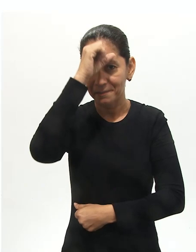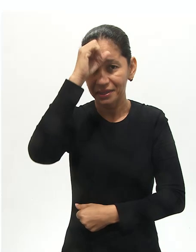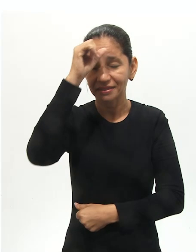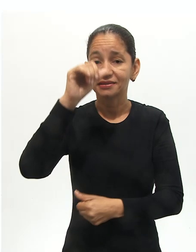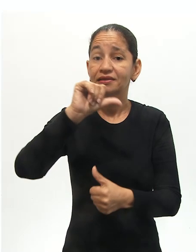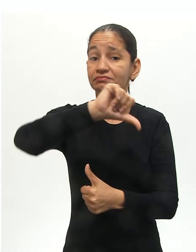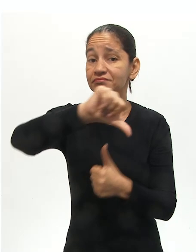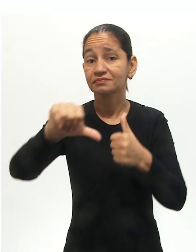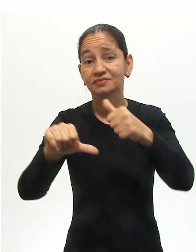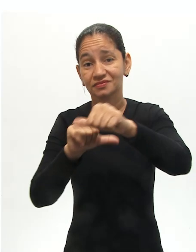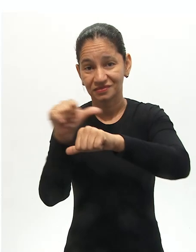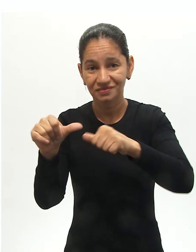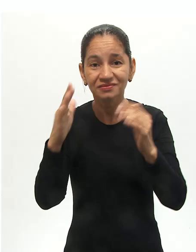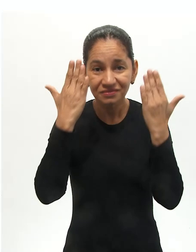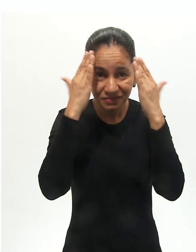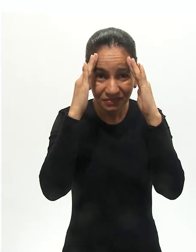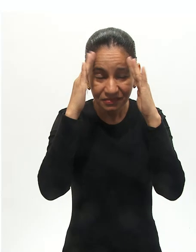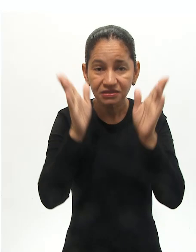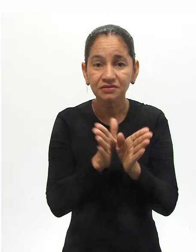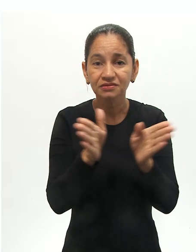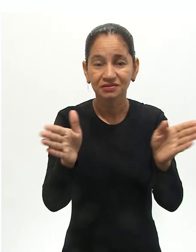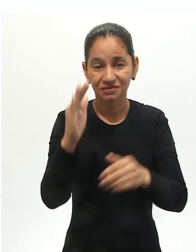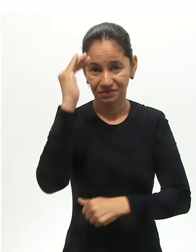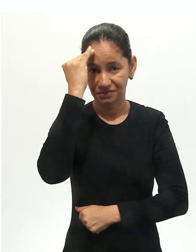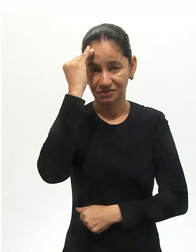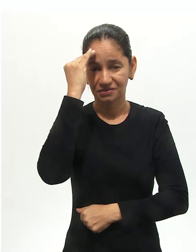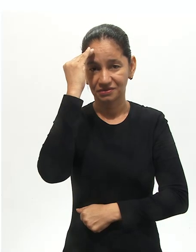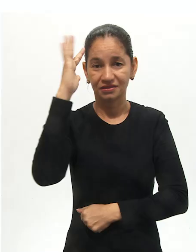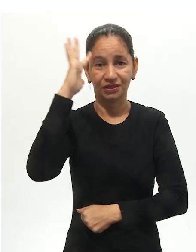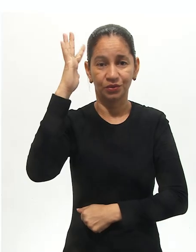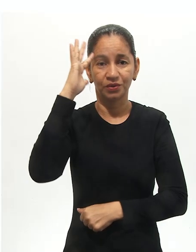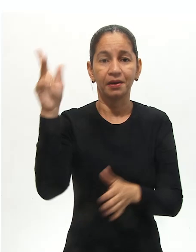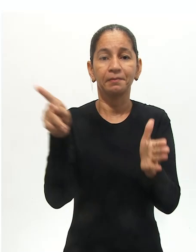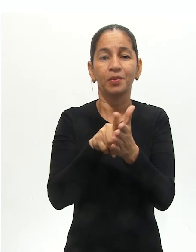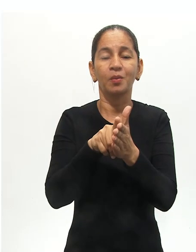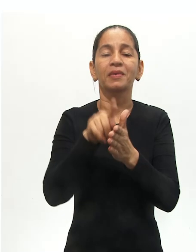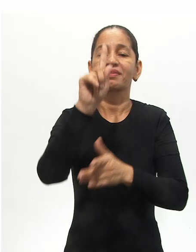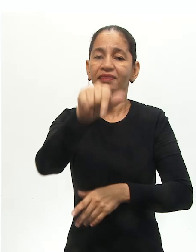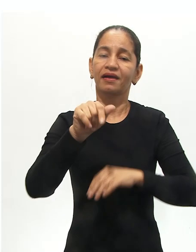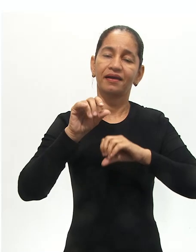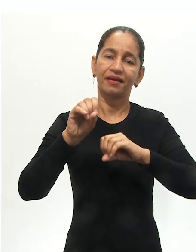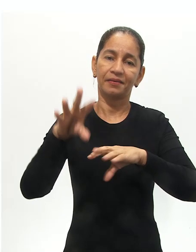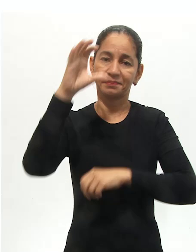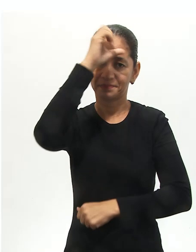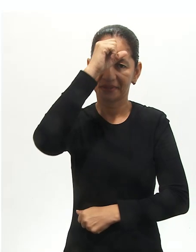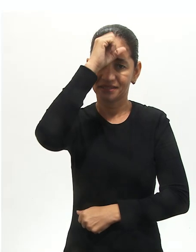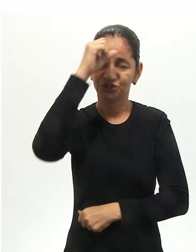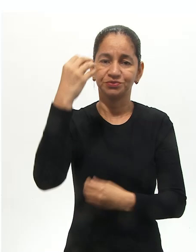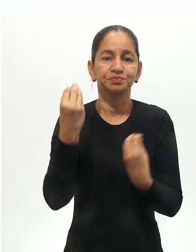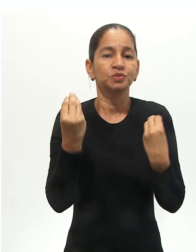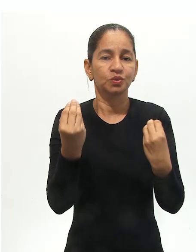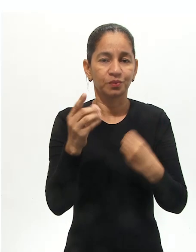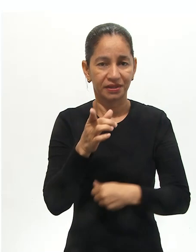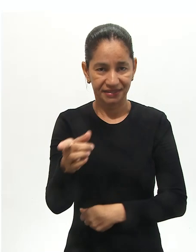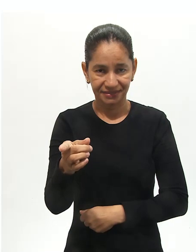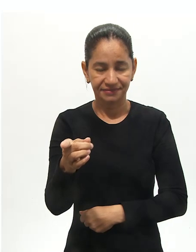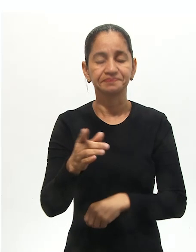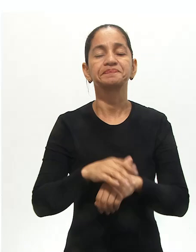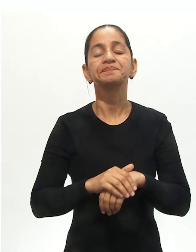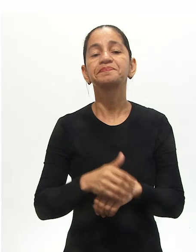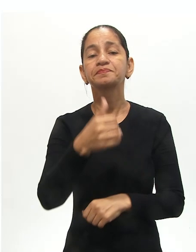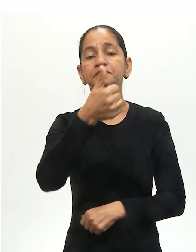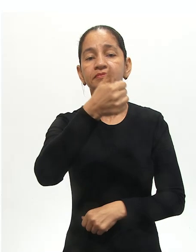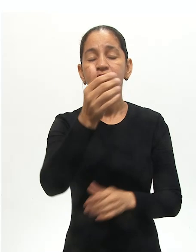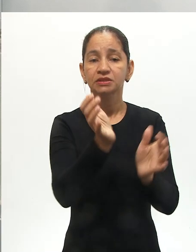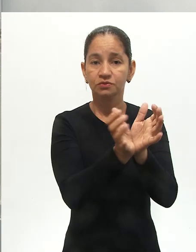estaríamos, portanto, tratando de teorias da aprendizagem. No primeiro grupo, nós temos